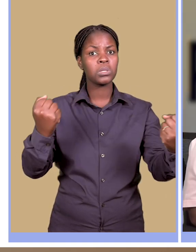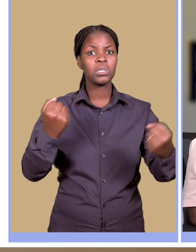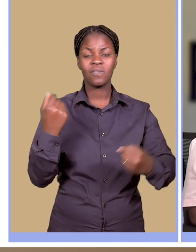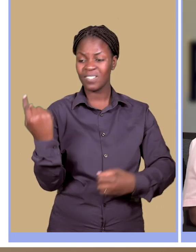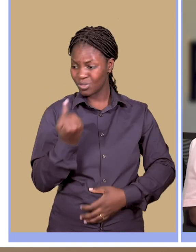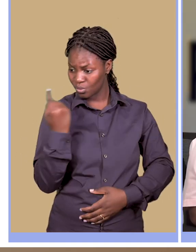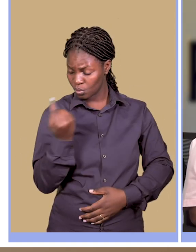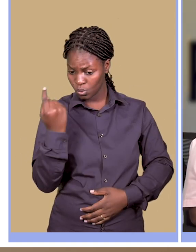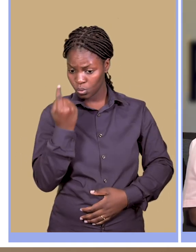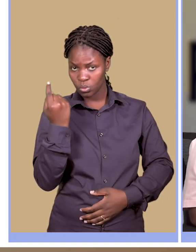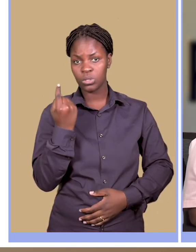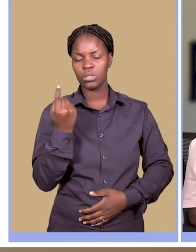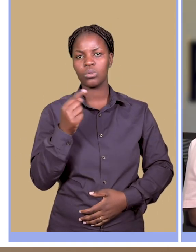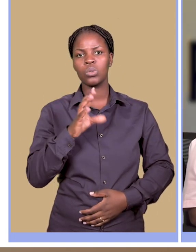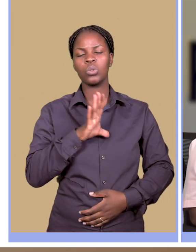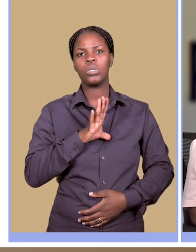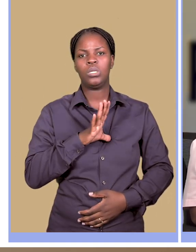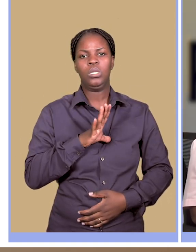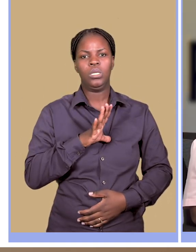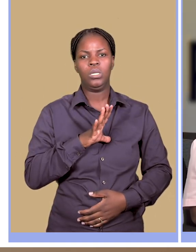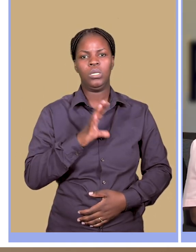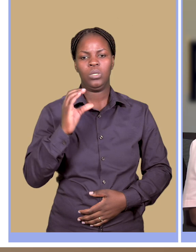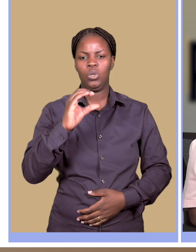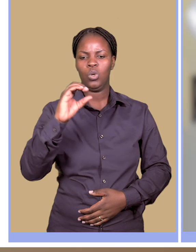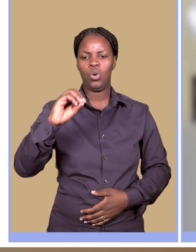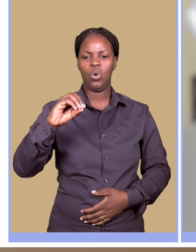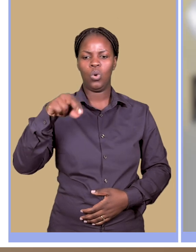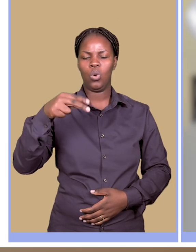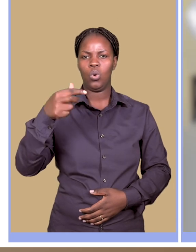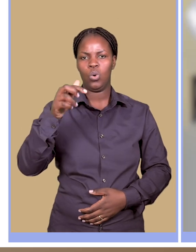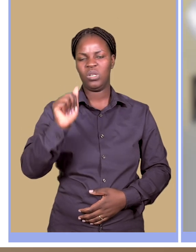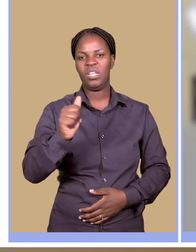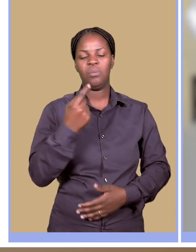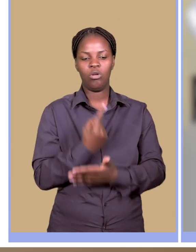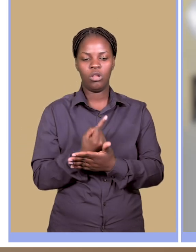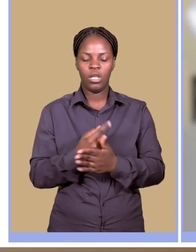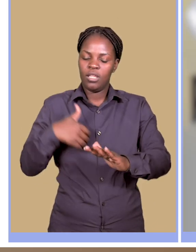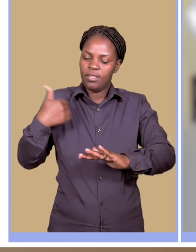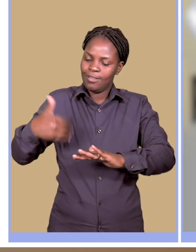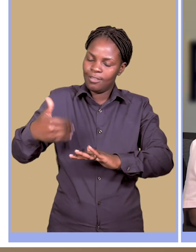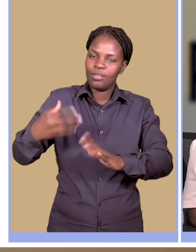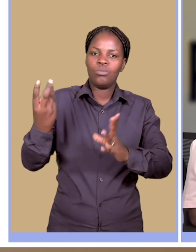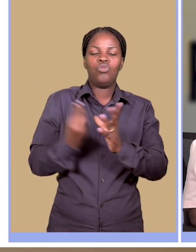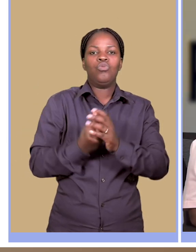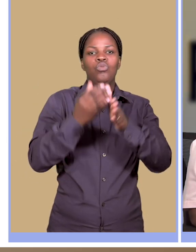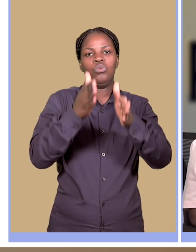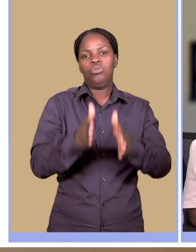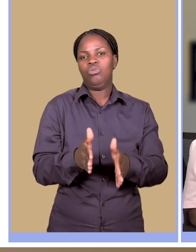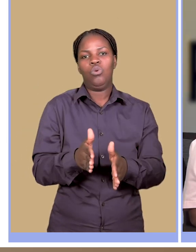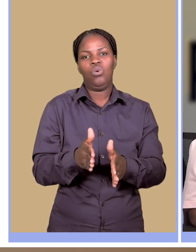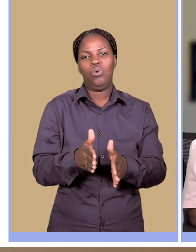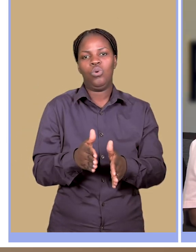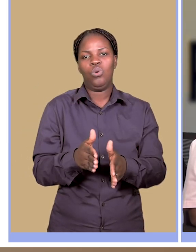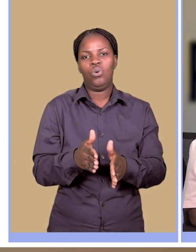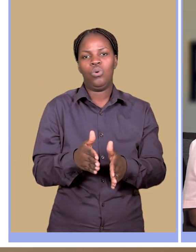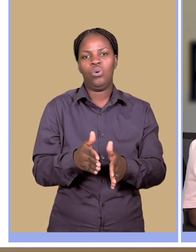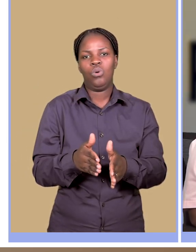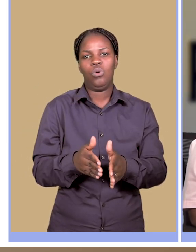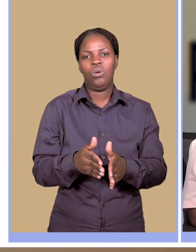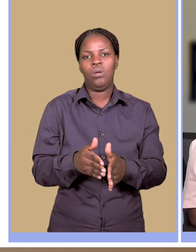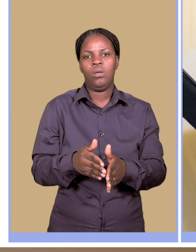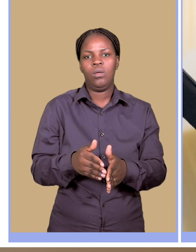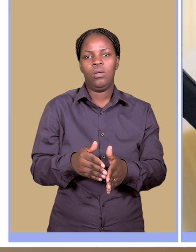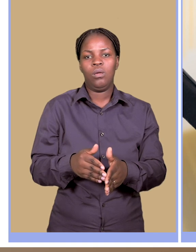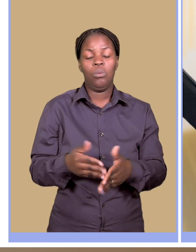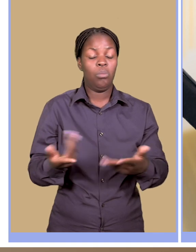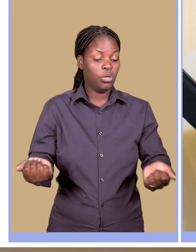conta particular individual. E tem que ter alguém, um agente ou alguém que... Isso. Então, na verdade, quem abre a conta é aquela outra pessoa, não és tu.